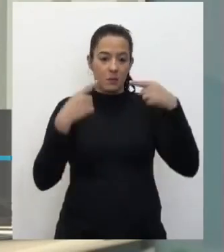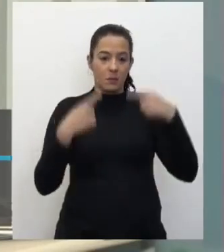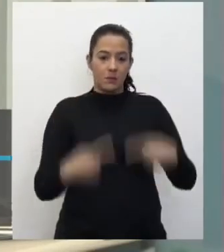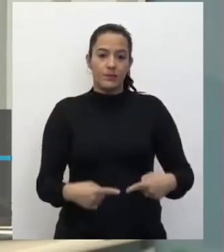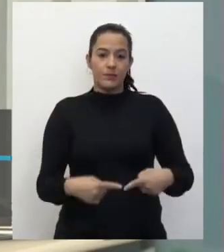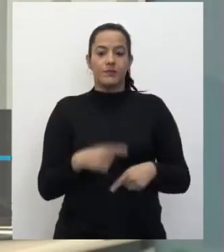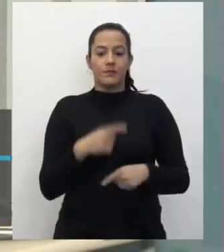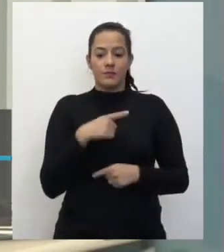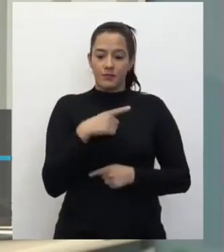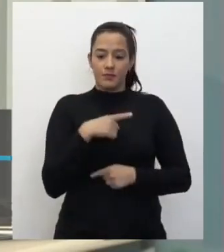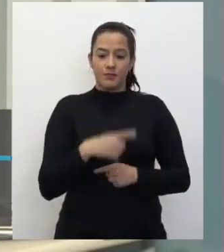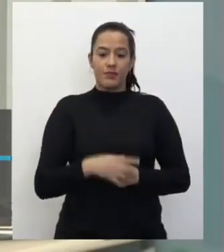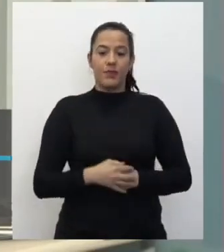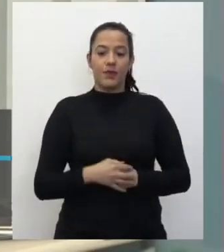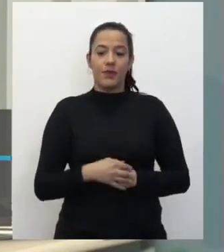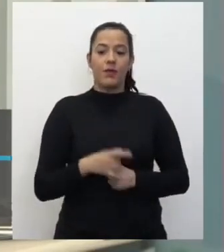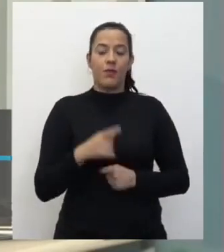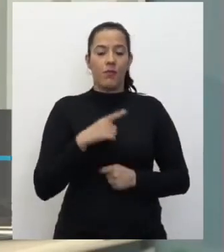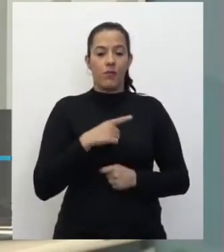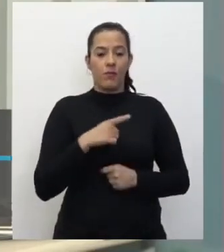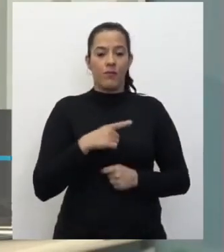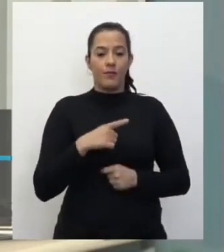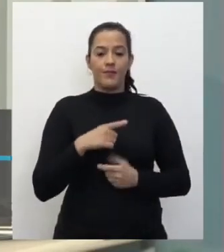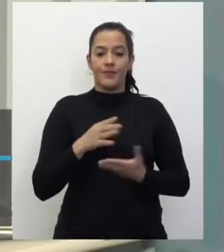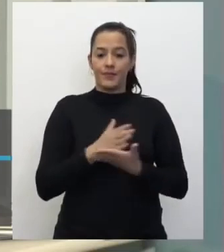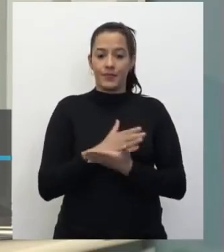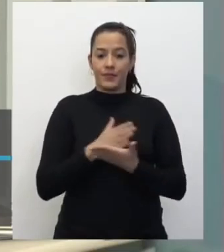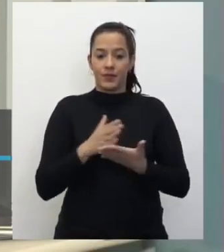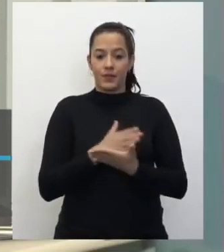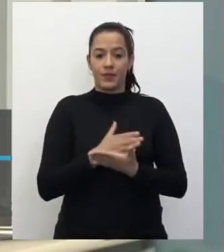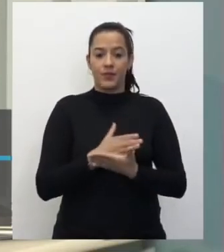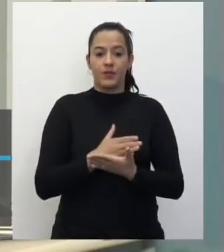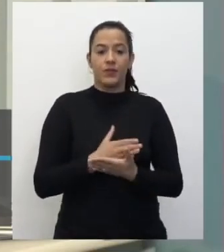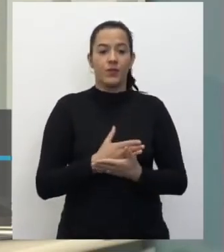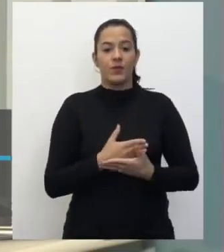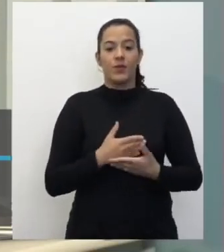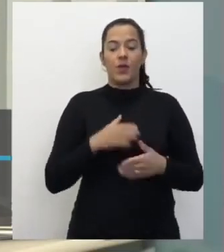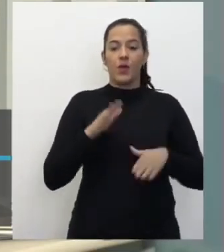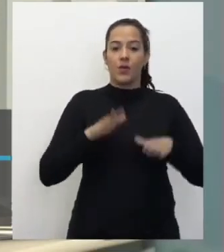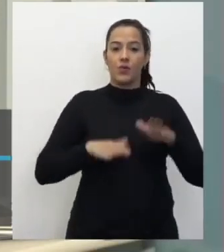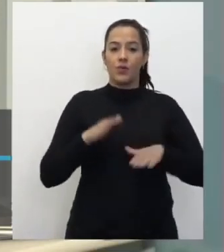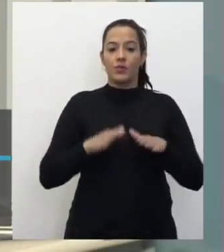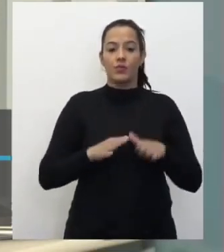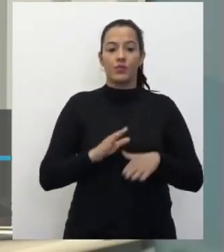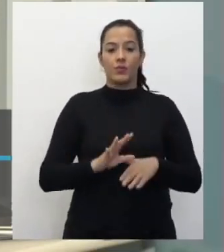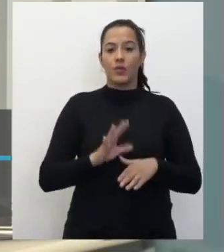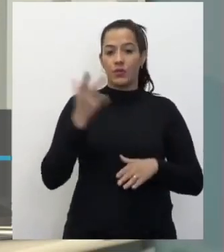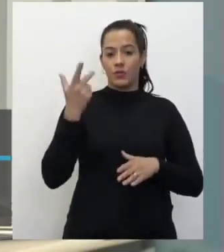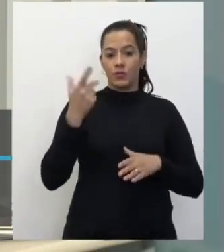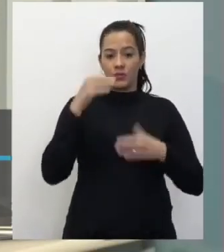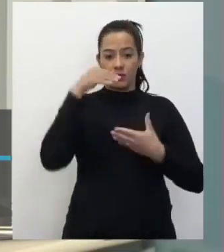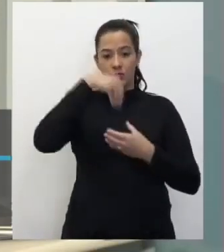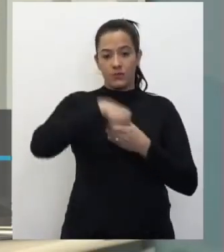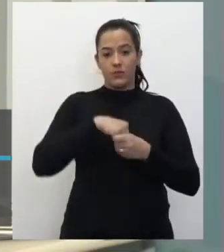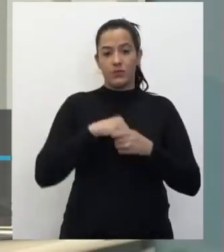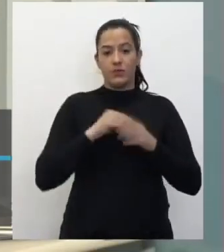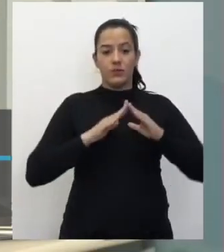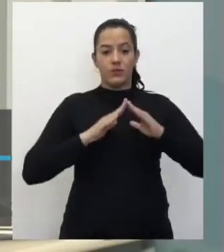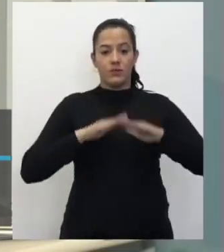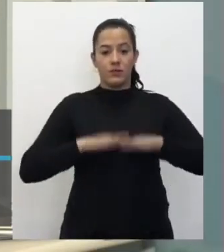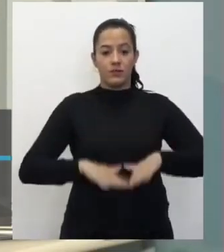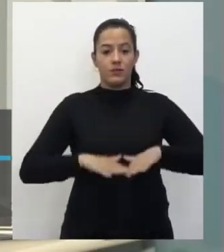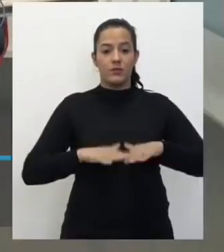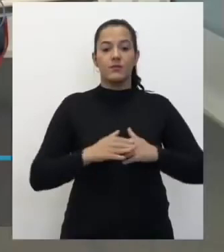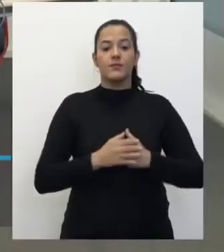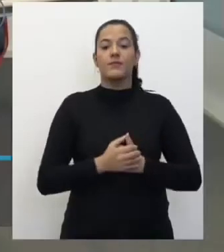falando sobre os maiores micos do ensino à distância, os maiores micos do home office. E aí minhas amigas me